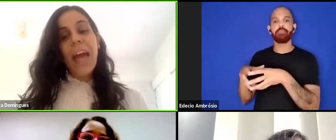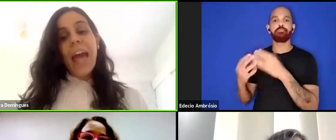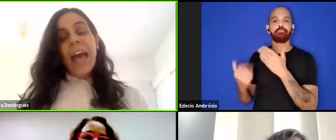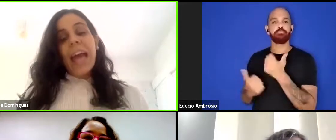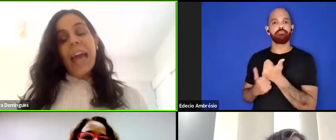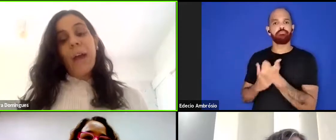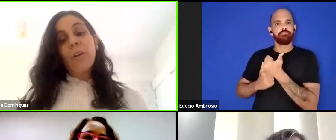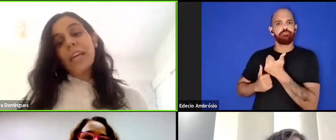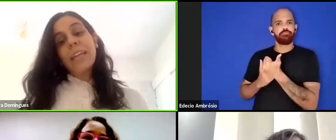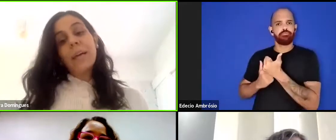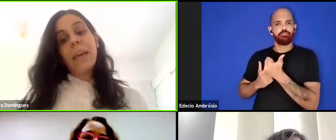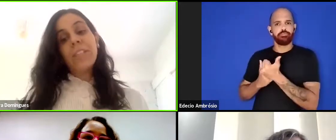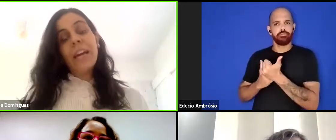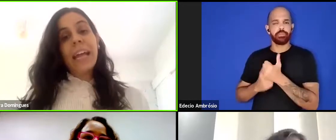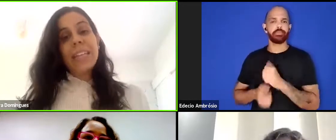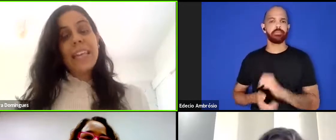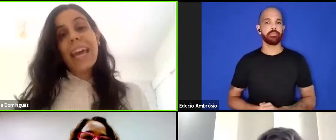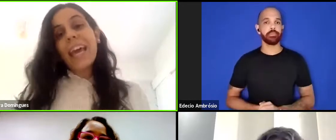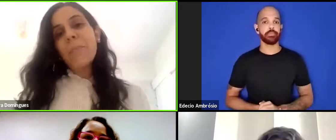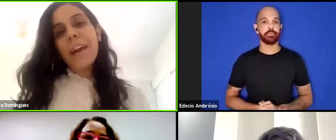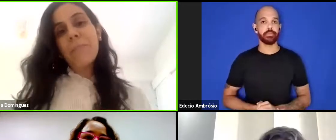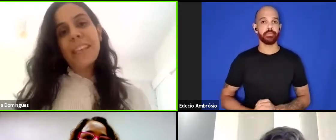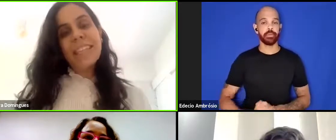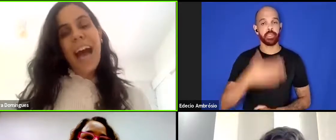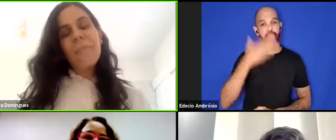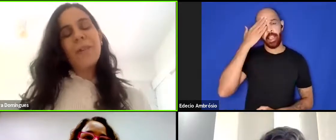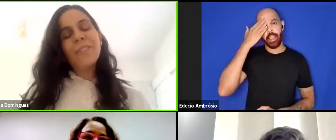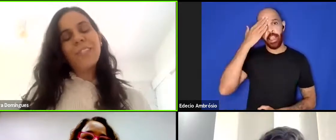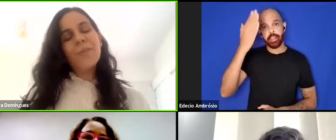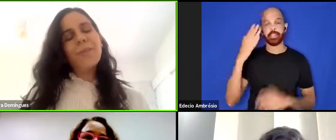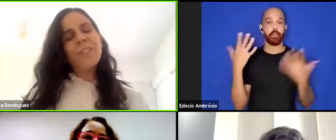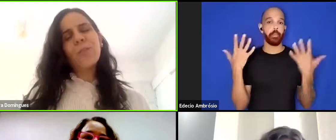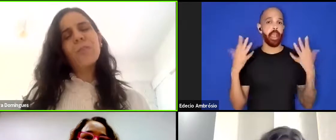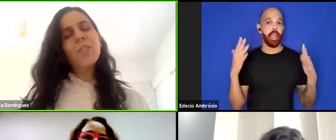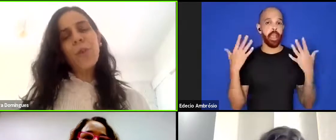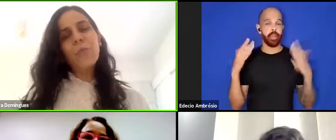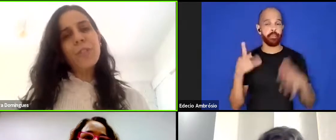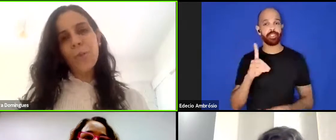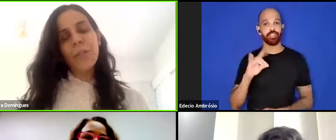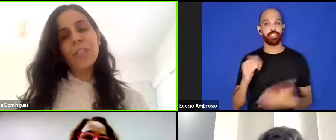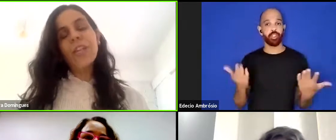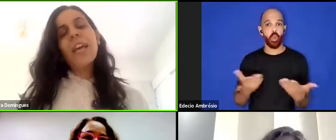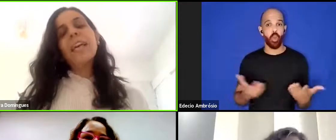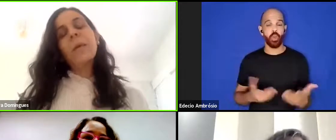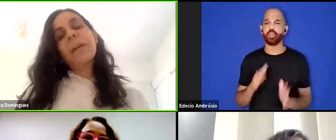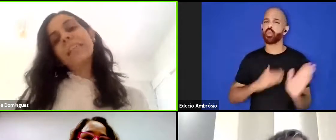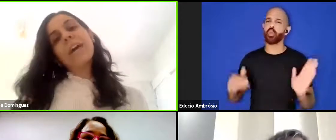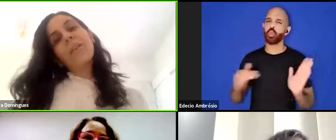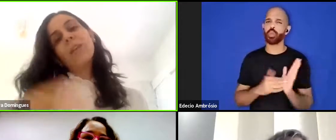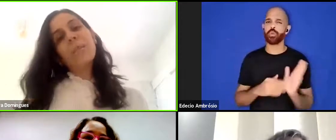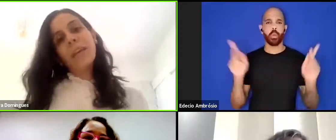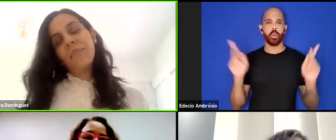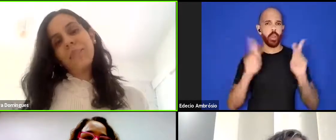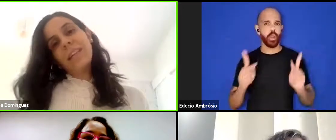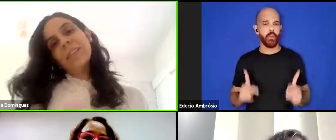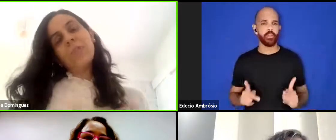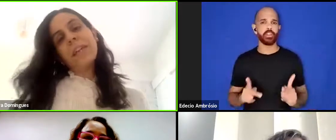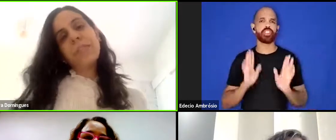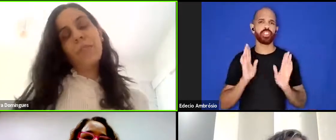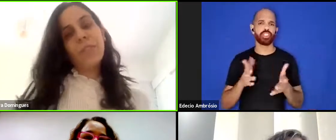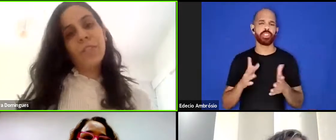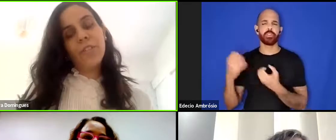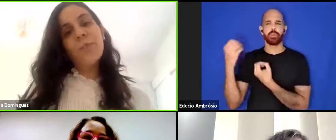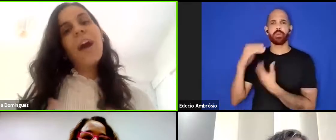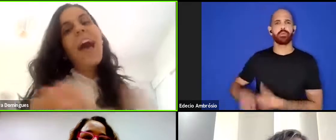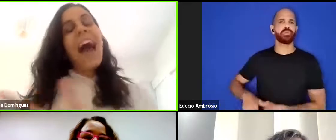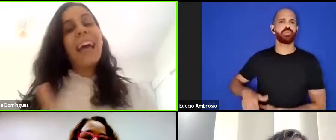apoio. Gostaria também de agradecer e parabenizar pelo dia de hoje a todos os professores que passaram em toda a minha vida, desde a